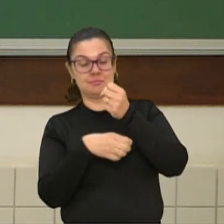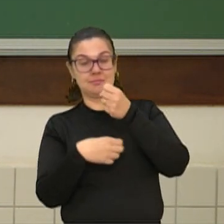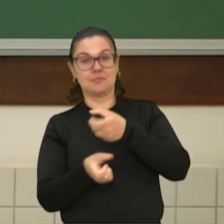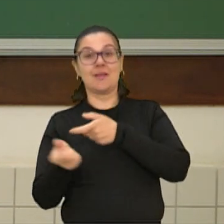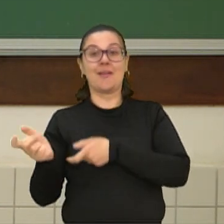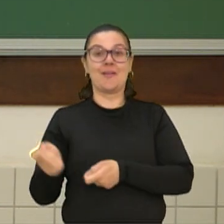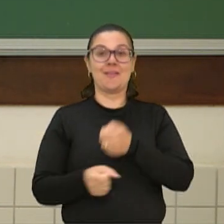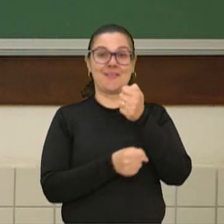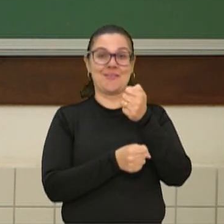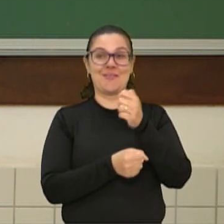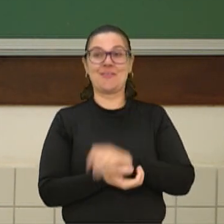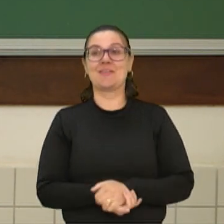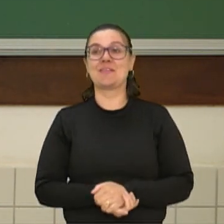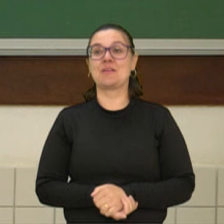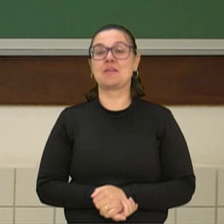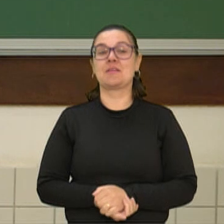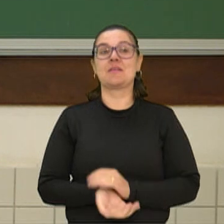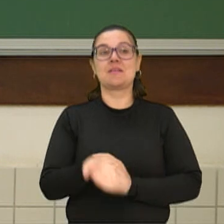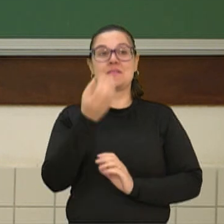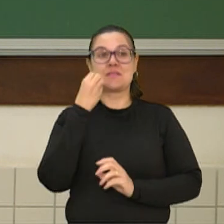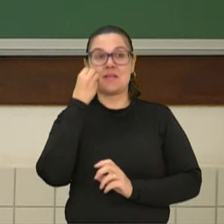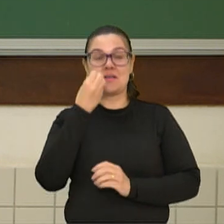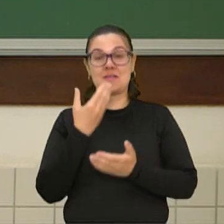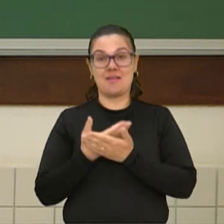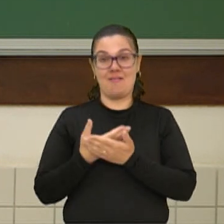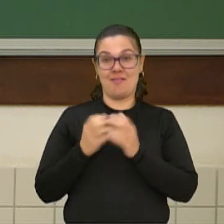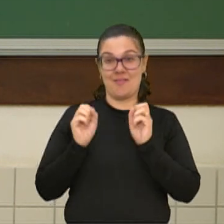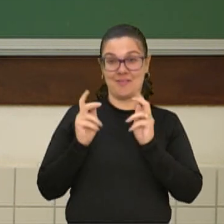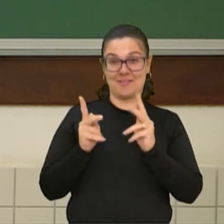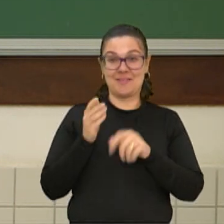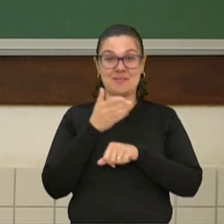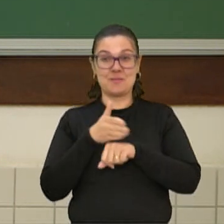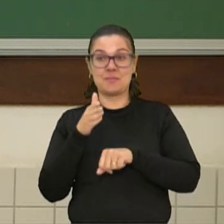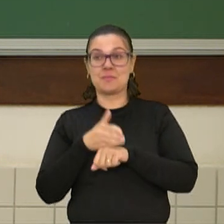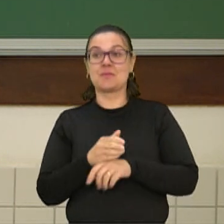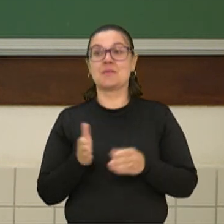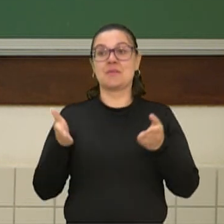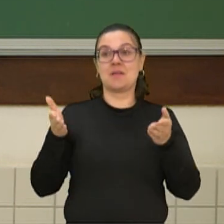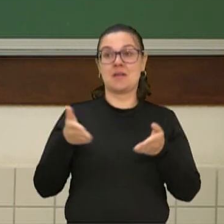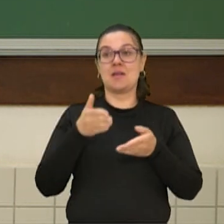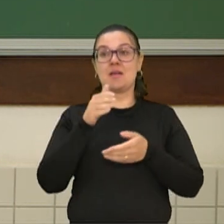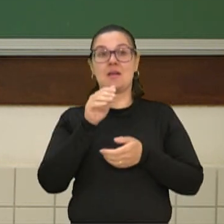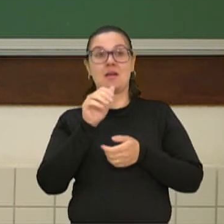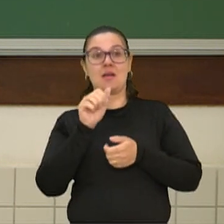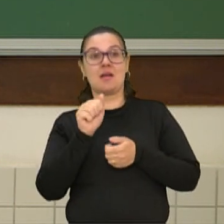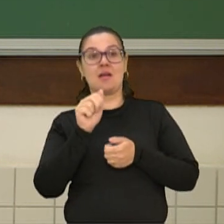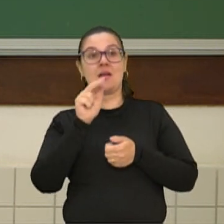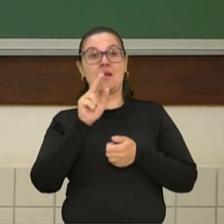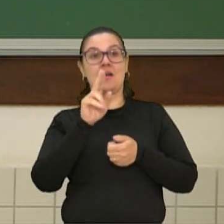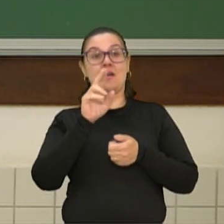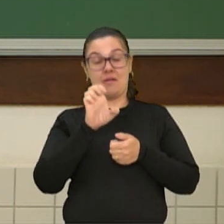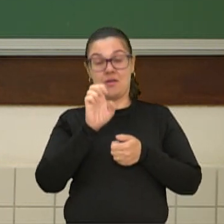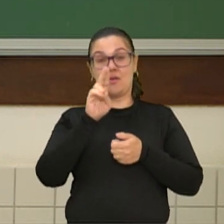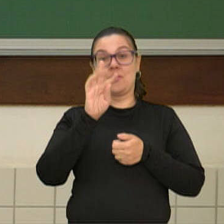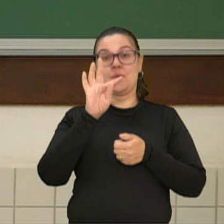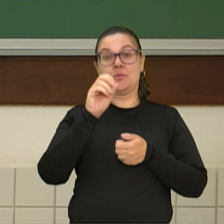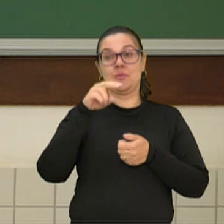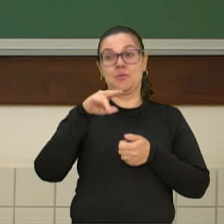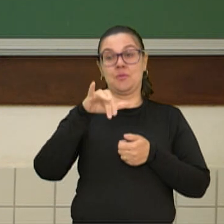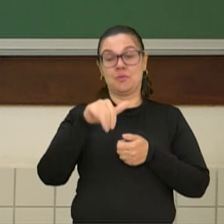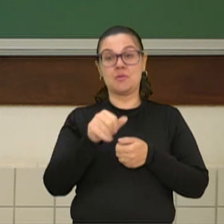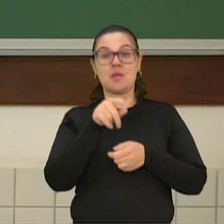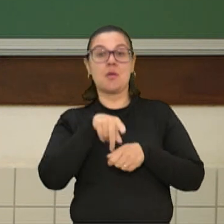e traz o cabo de vassoura para a gente fazer a nossa prática. A prática de eutonia, ela consiste